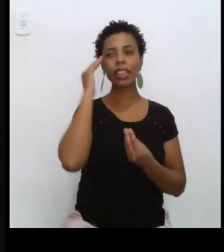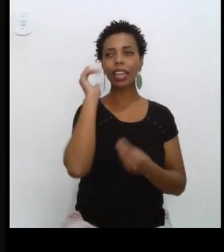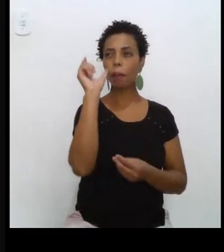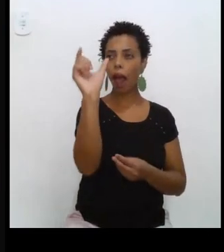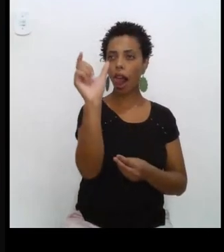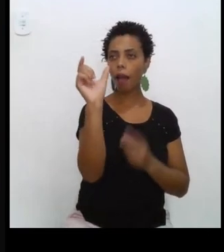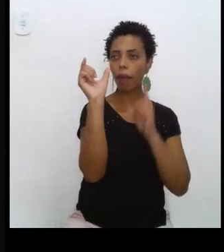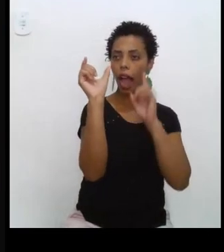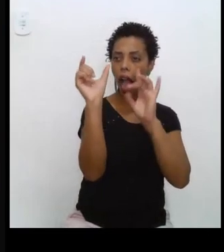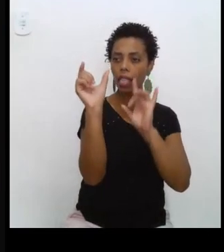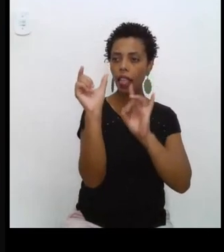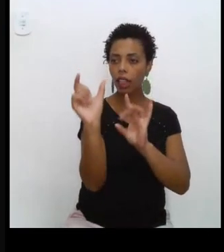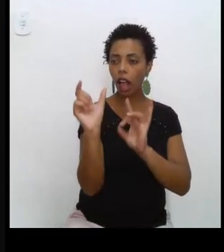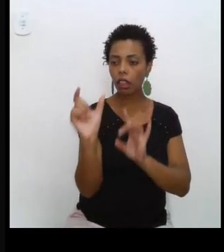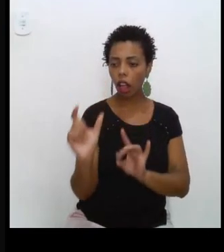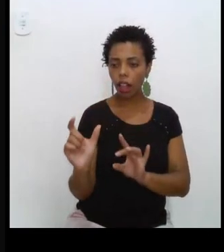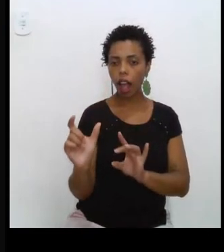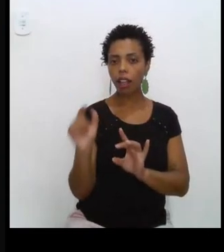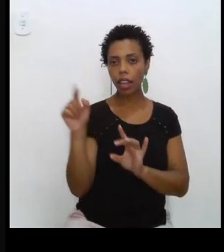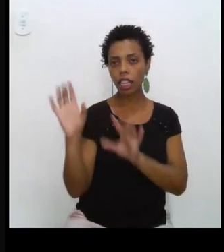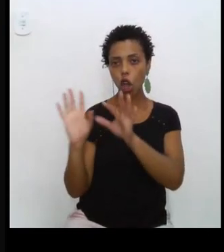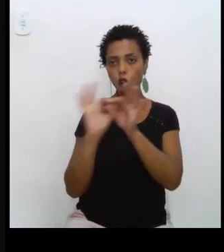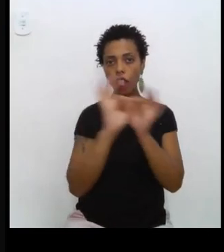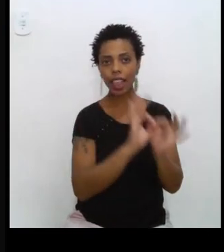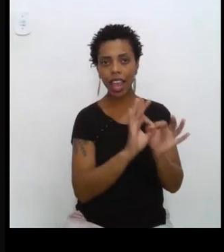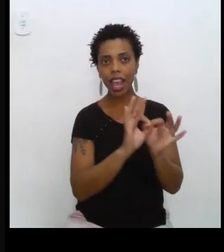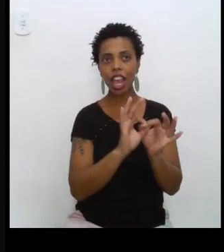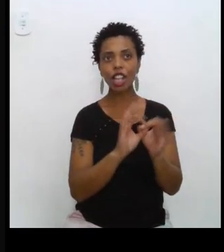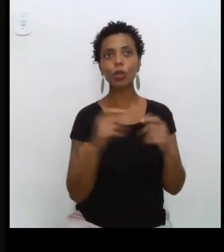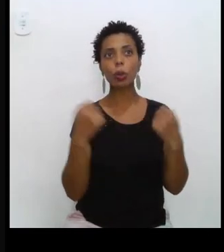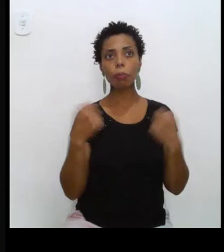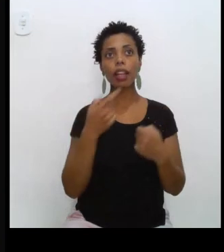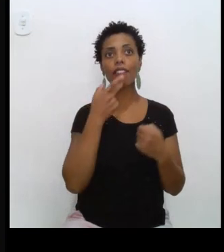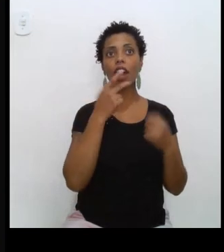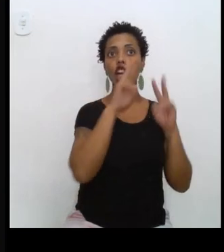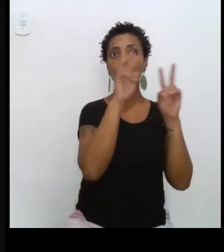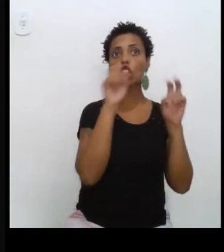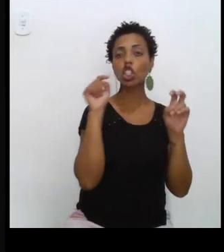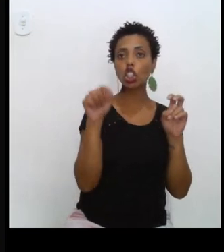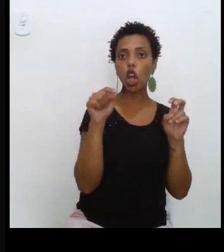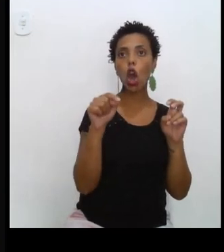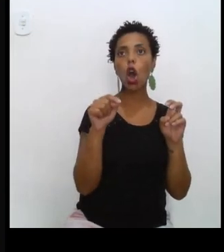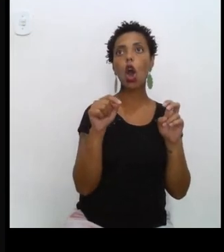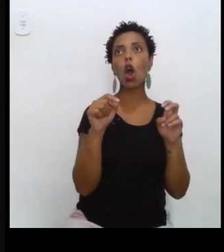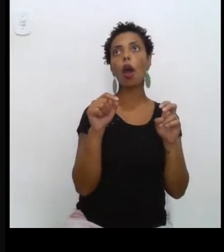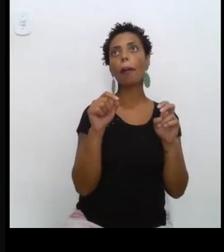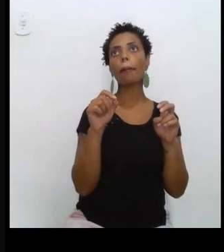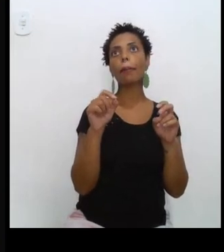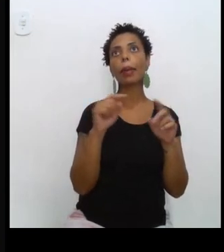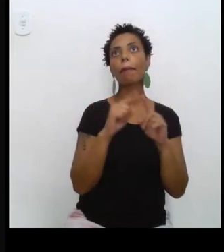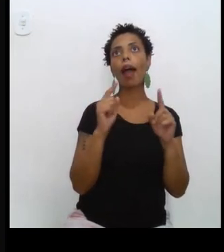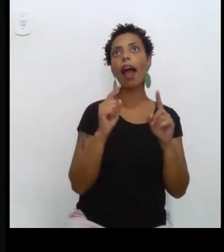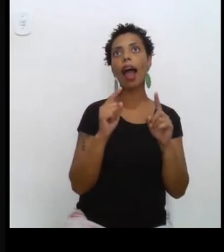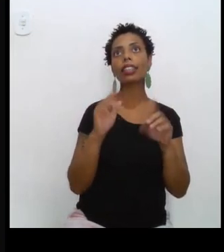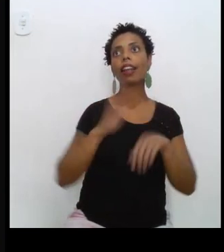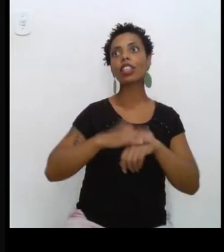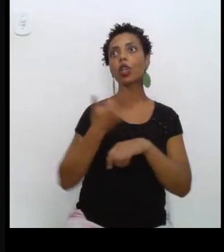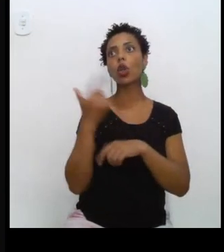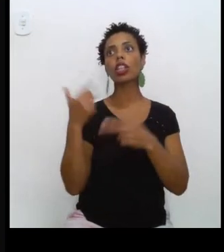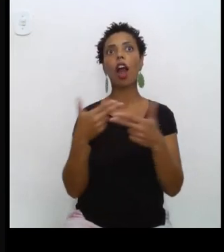Nesse contexto talvez a gente tem que ser lá tá falando sobre elas enquanto a gente empurra o piano enquanto a gente faz um corre